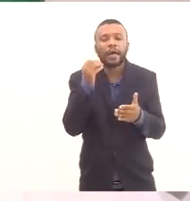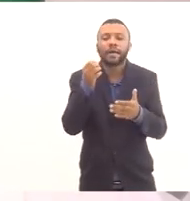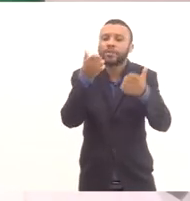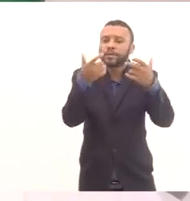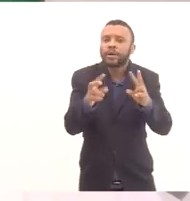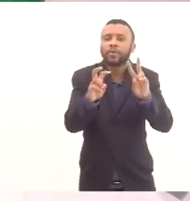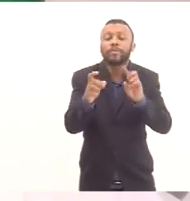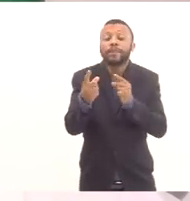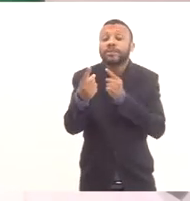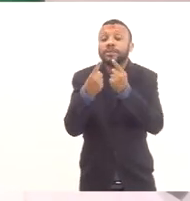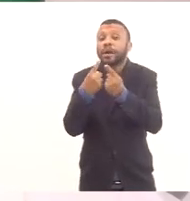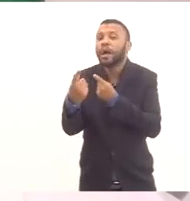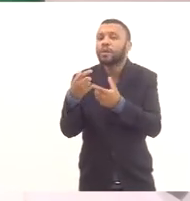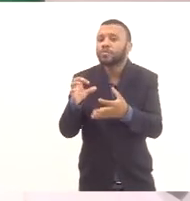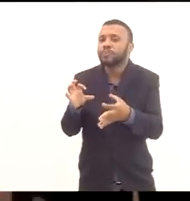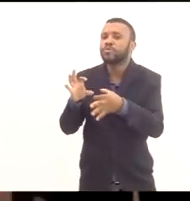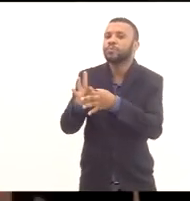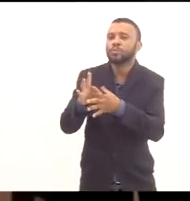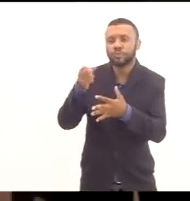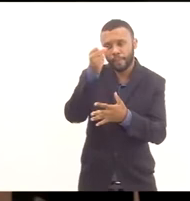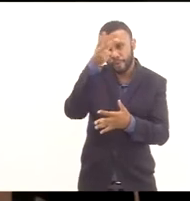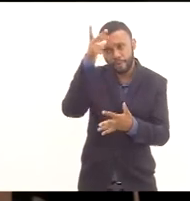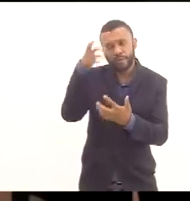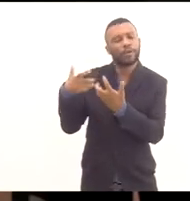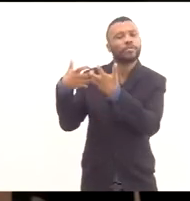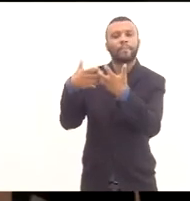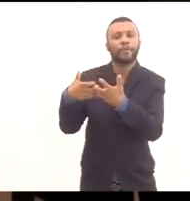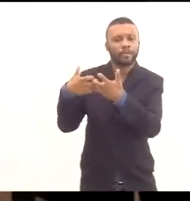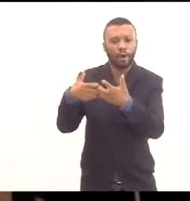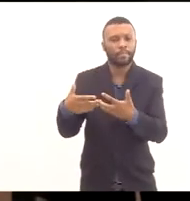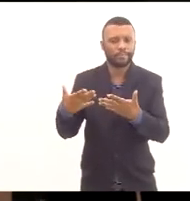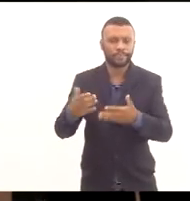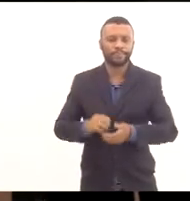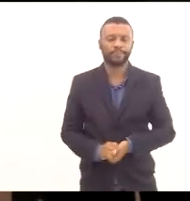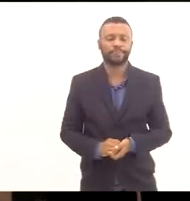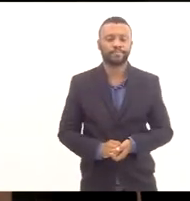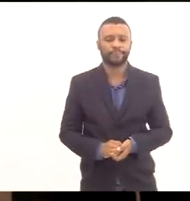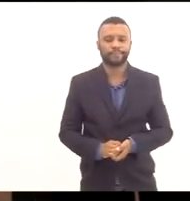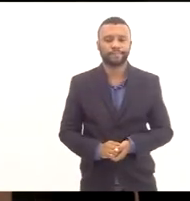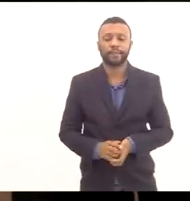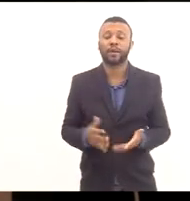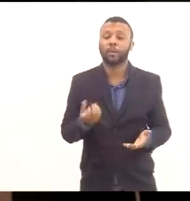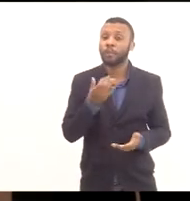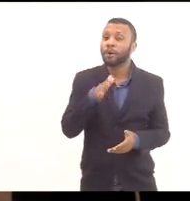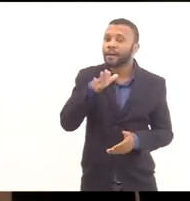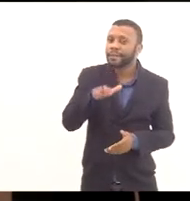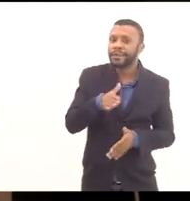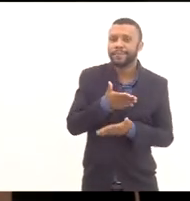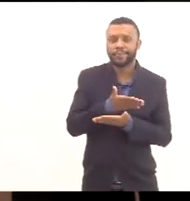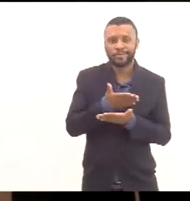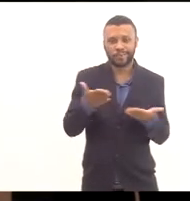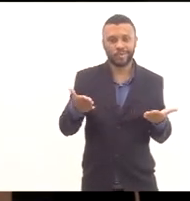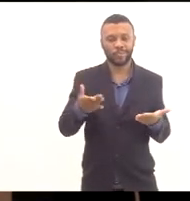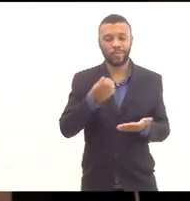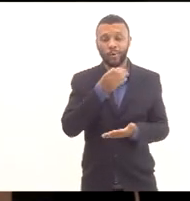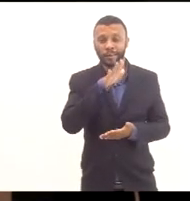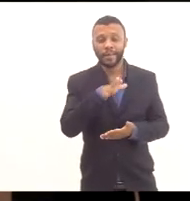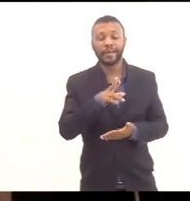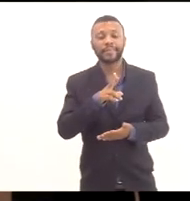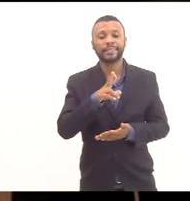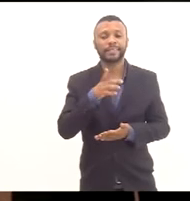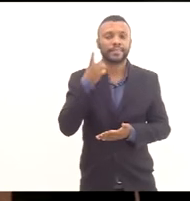com a Prefeitura de Petrópolis II Oi boa tarde a todos boa tarde Deputado Rodrigo e